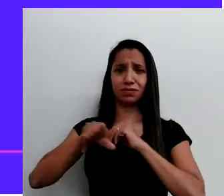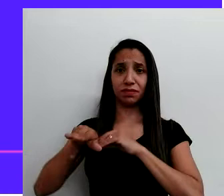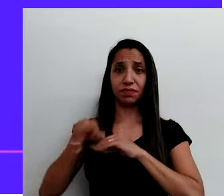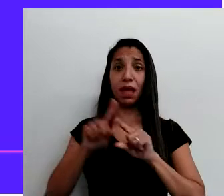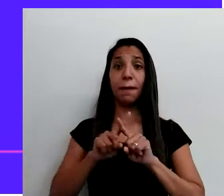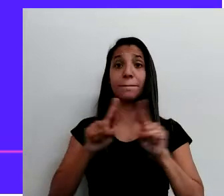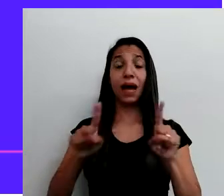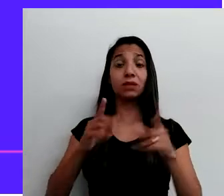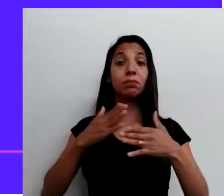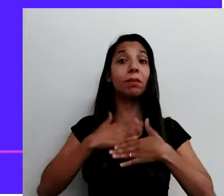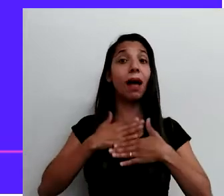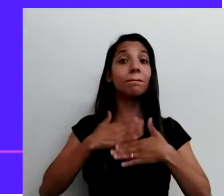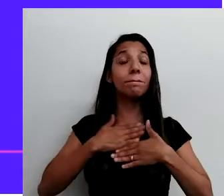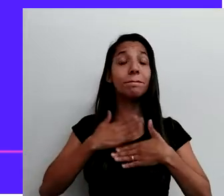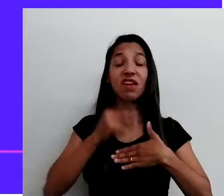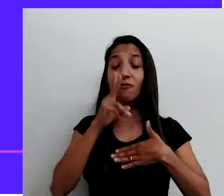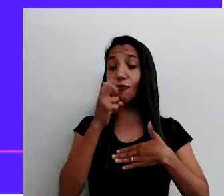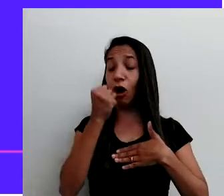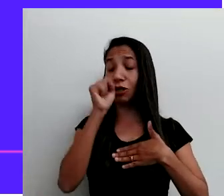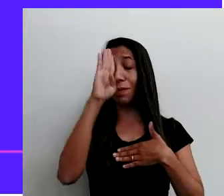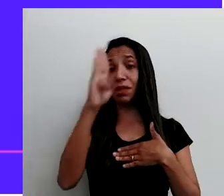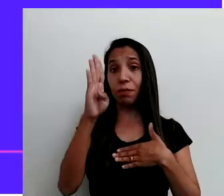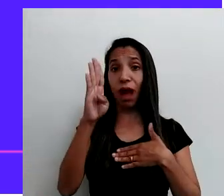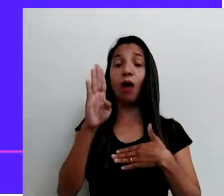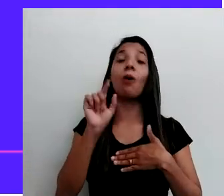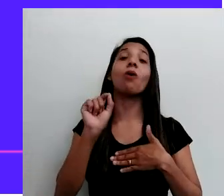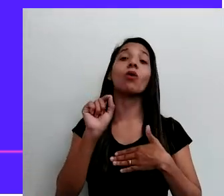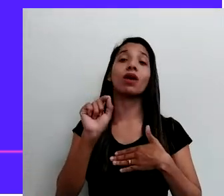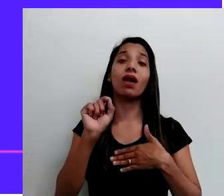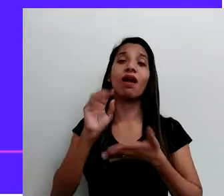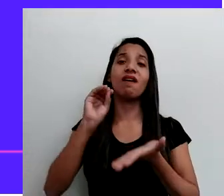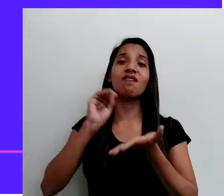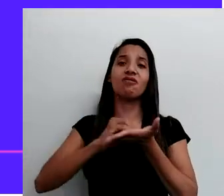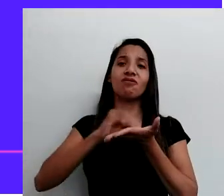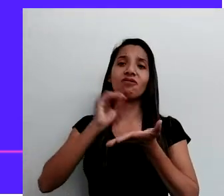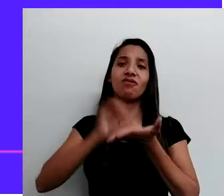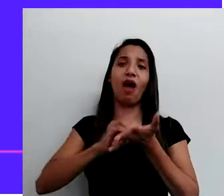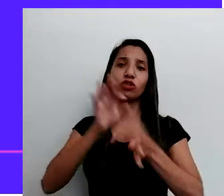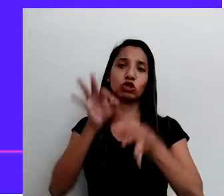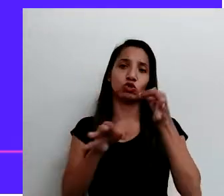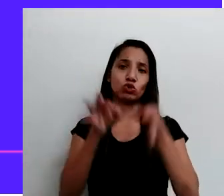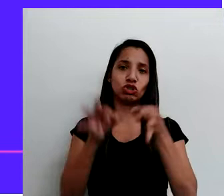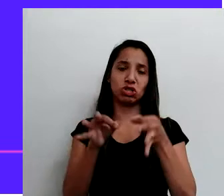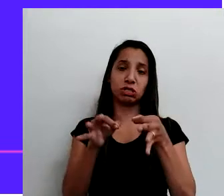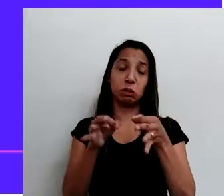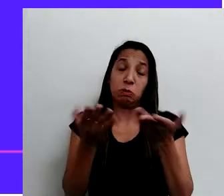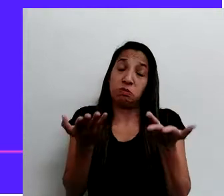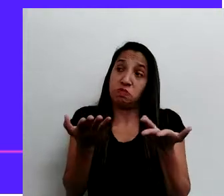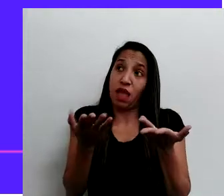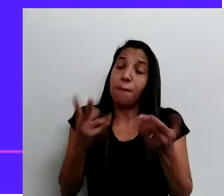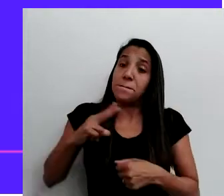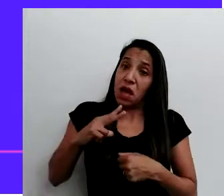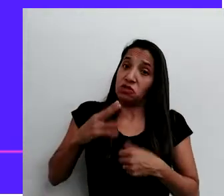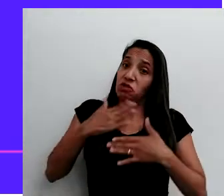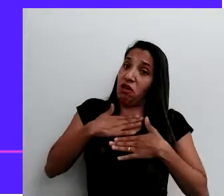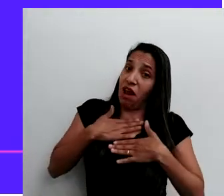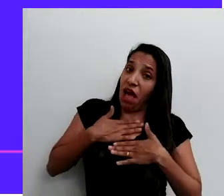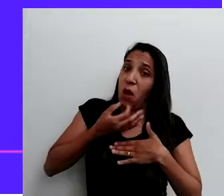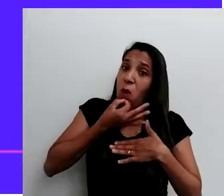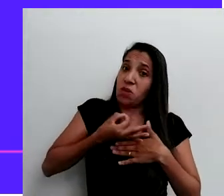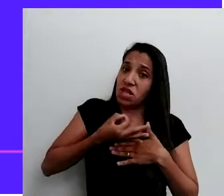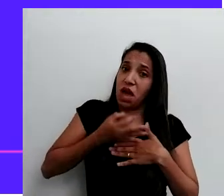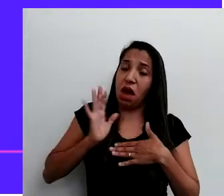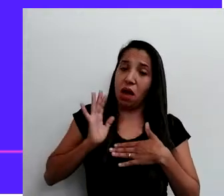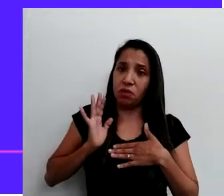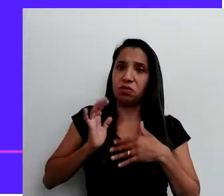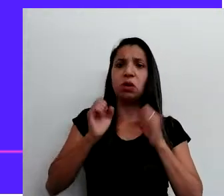injustiça. Mas isso é minha opinião, Érica, pessoal. Pode ter gente que não concorda e tem o direito de não concordar.